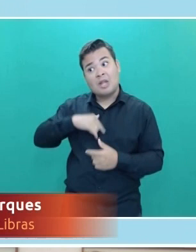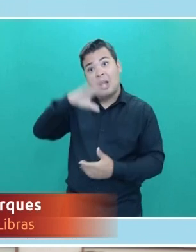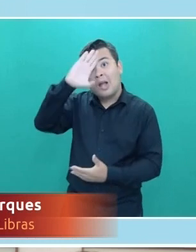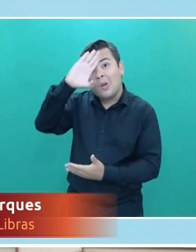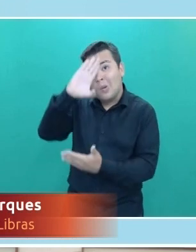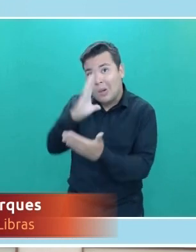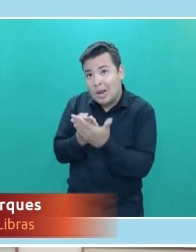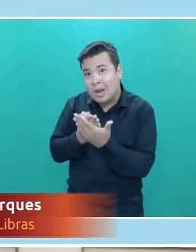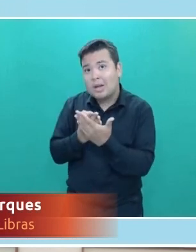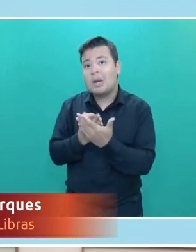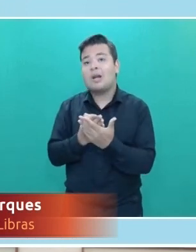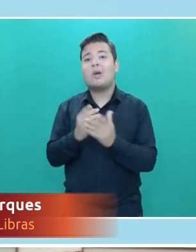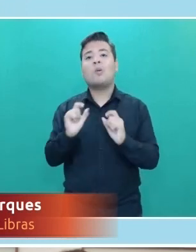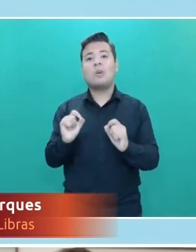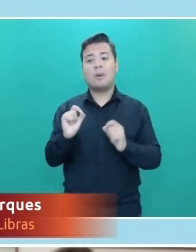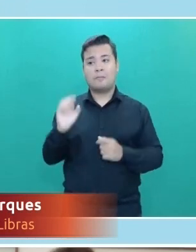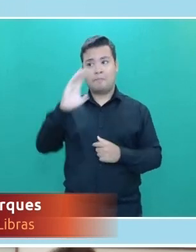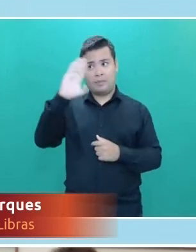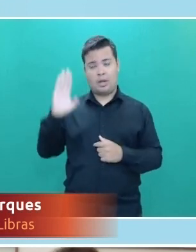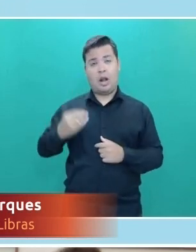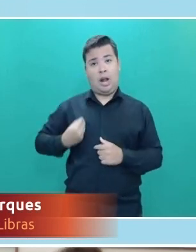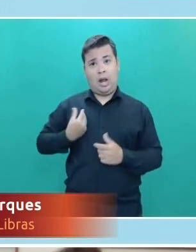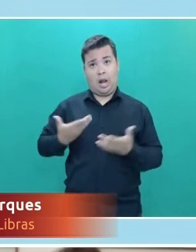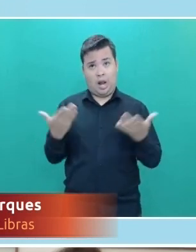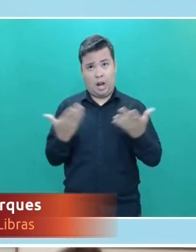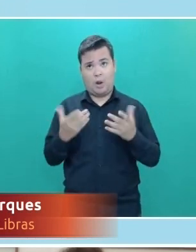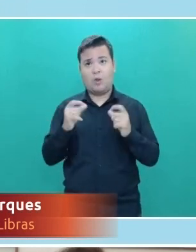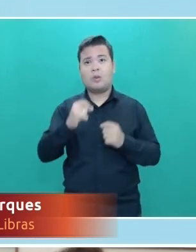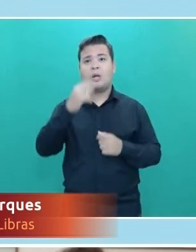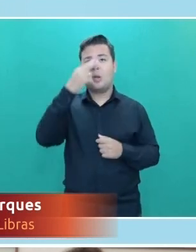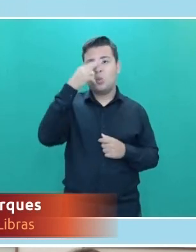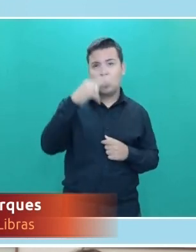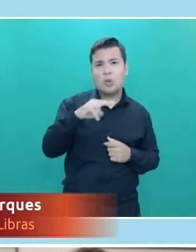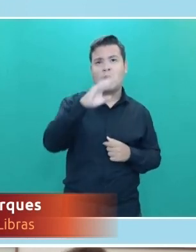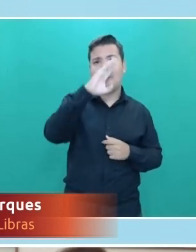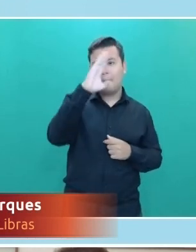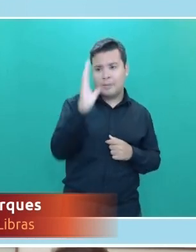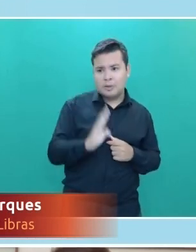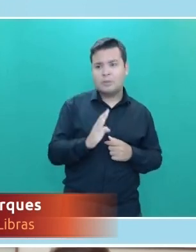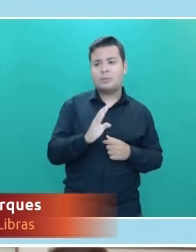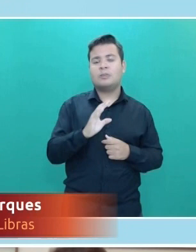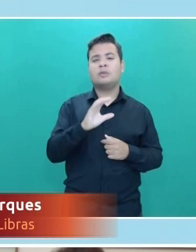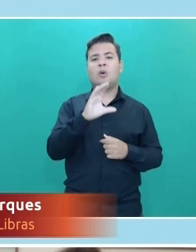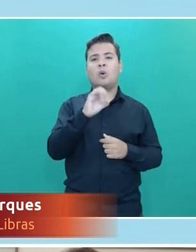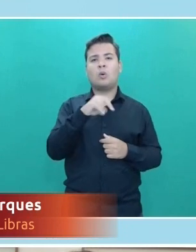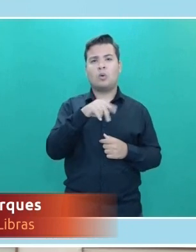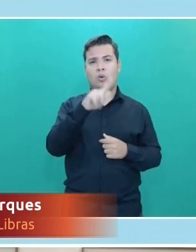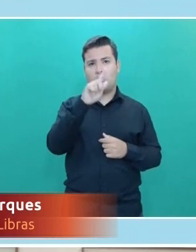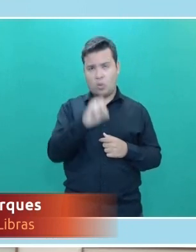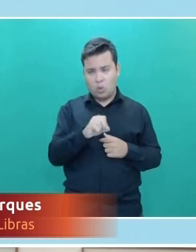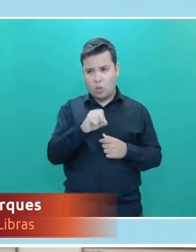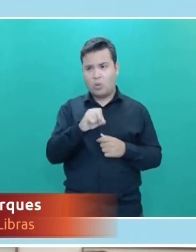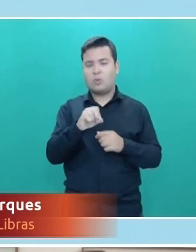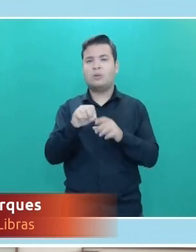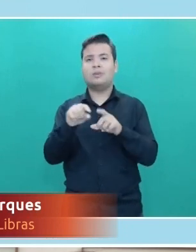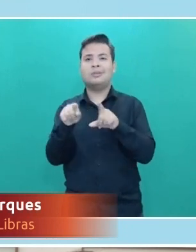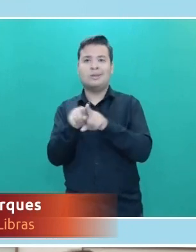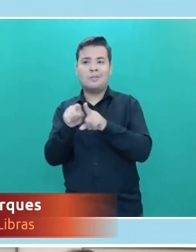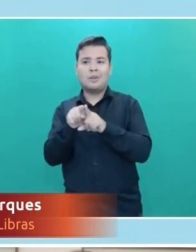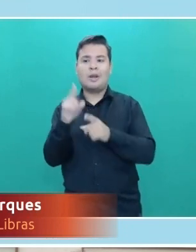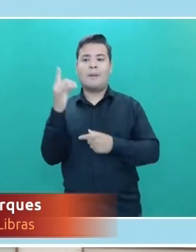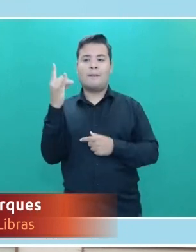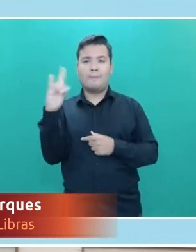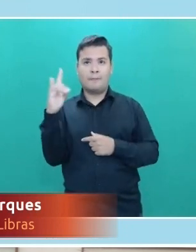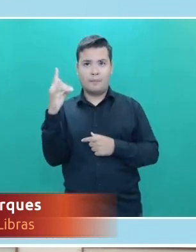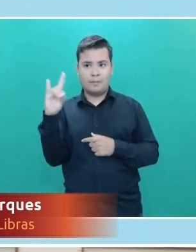externa brasileira é fazer com Indonésia, Brasil, República Democrática do Congo e Bolívia quase que uma